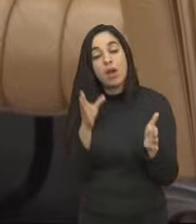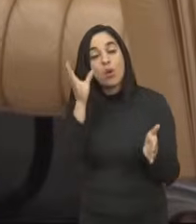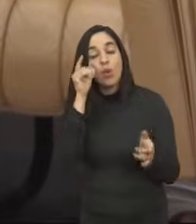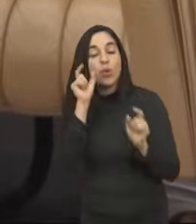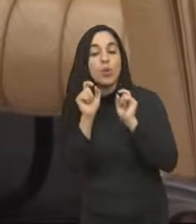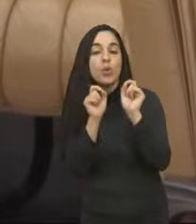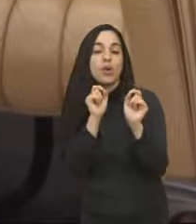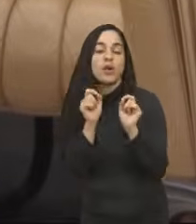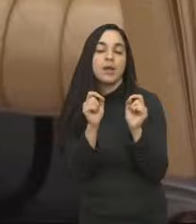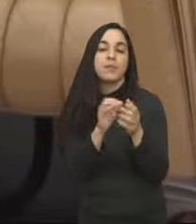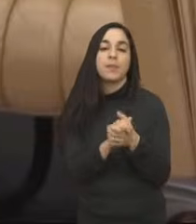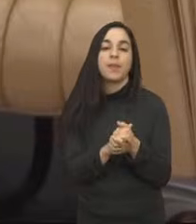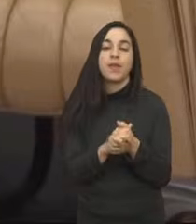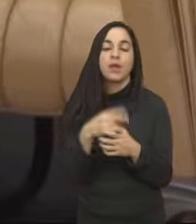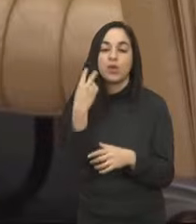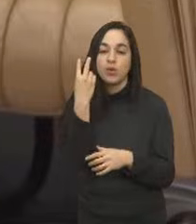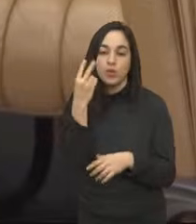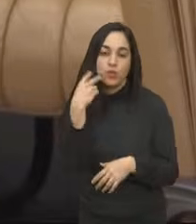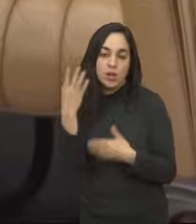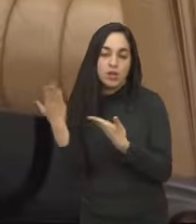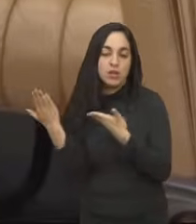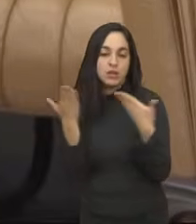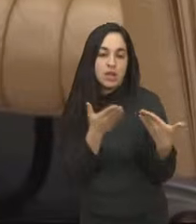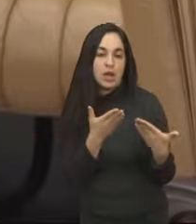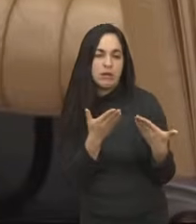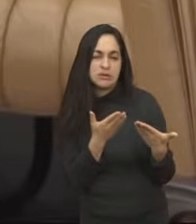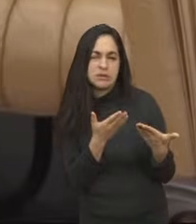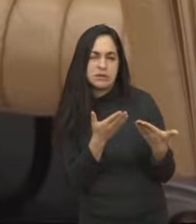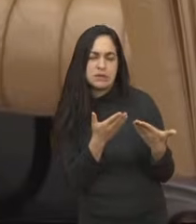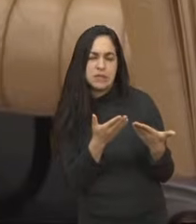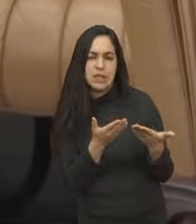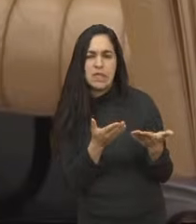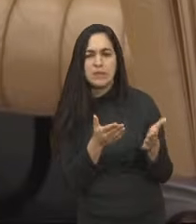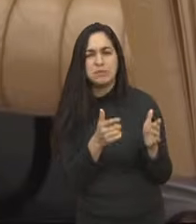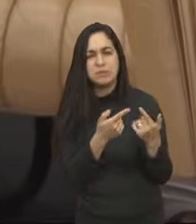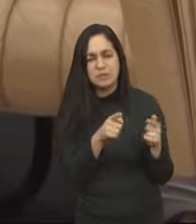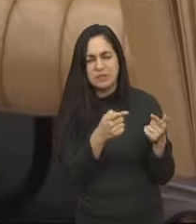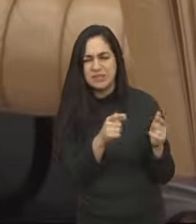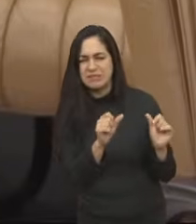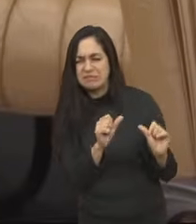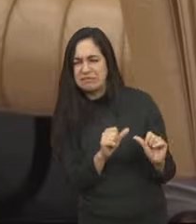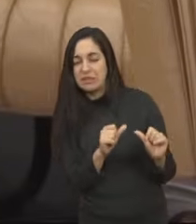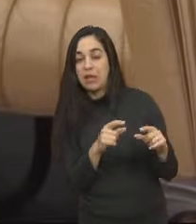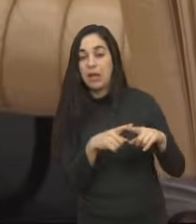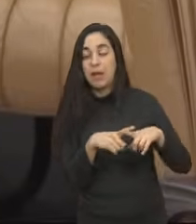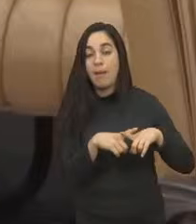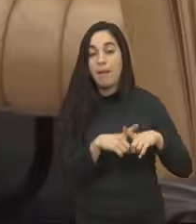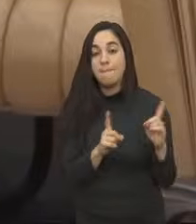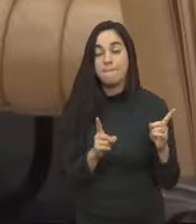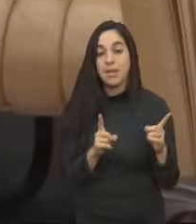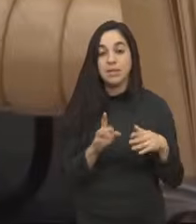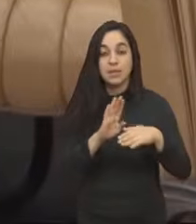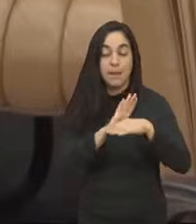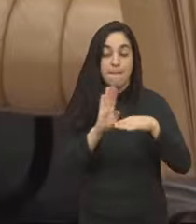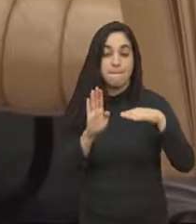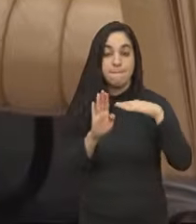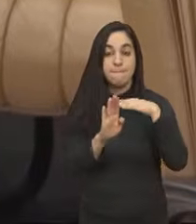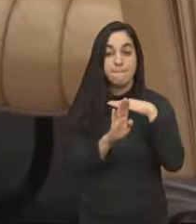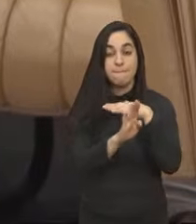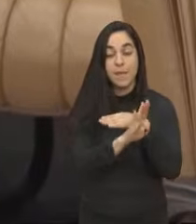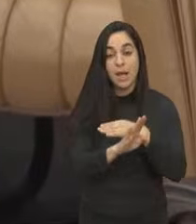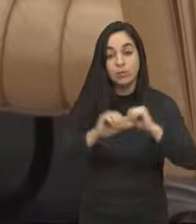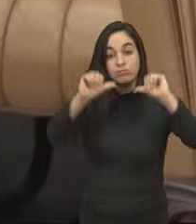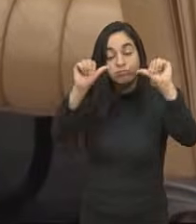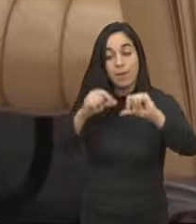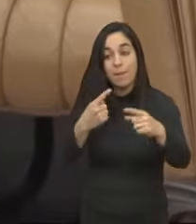das raves, tragam aqui a questão de alguns gêneros musicais específicos, mas pouco falam quando bairros inteiros ficam dias sem dormir por conta